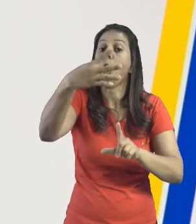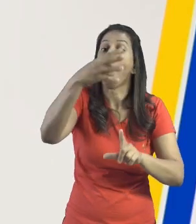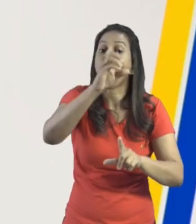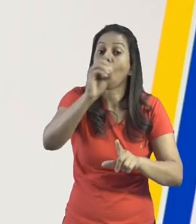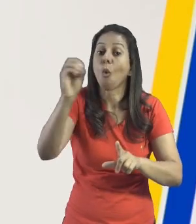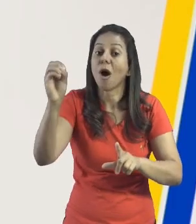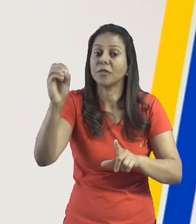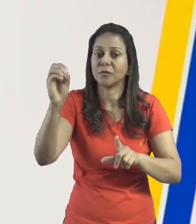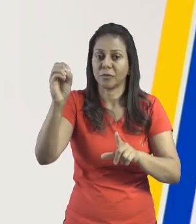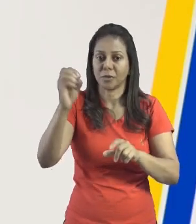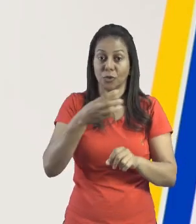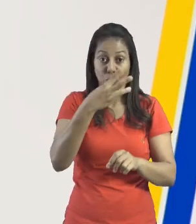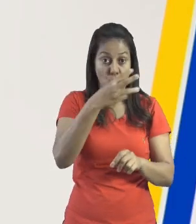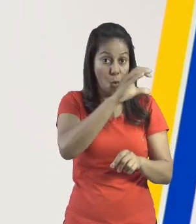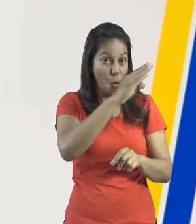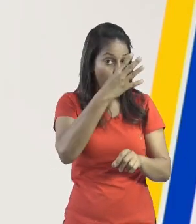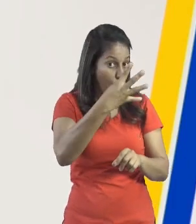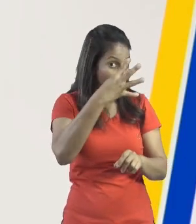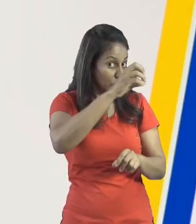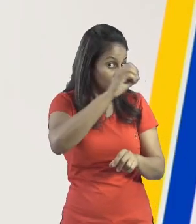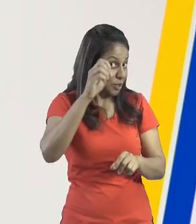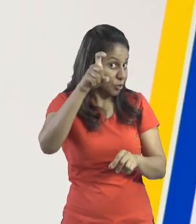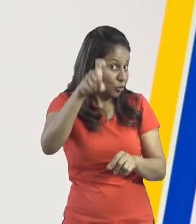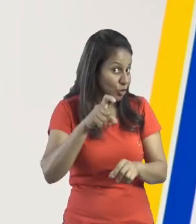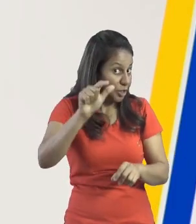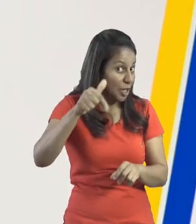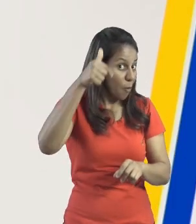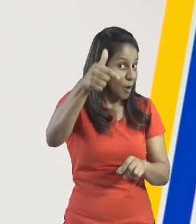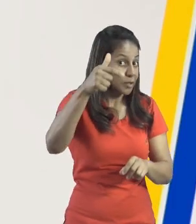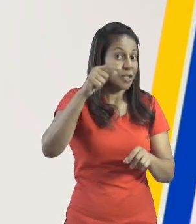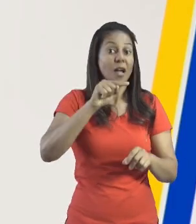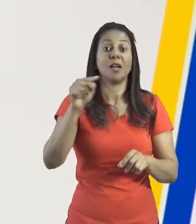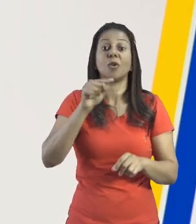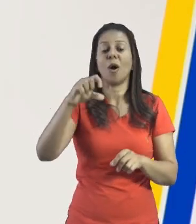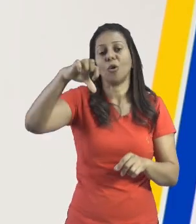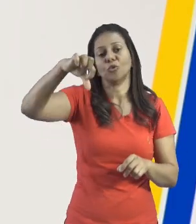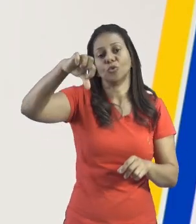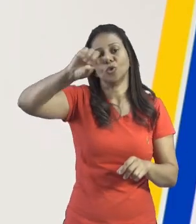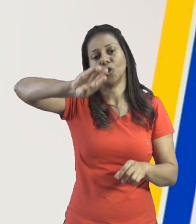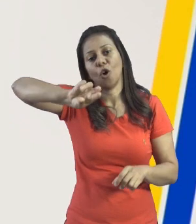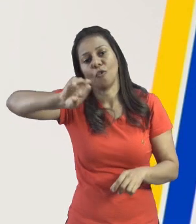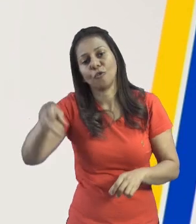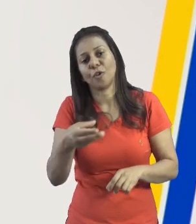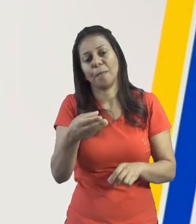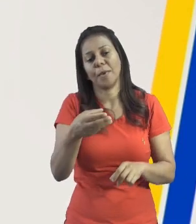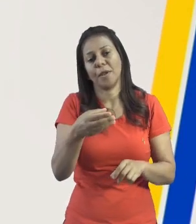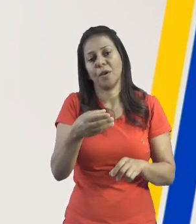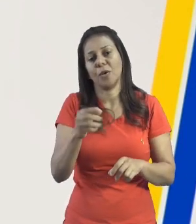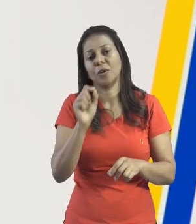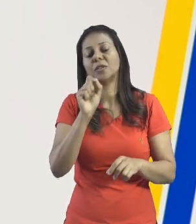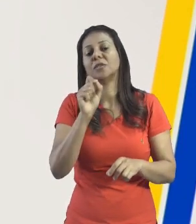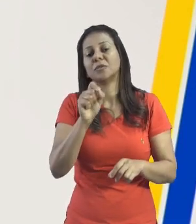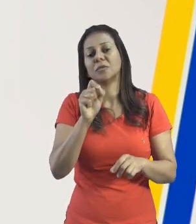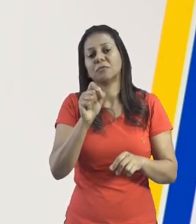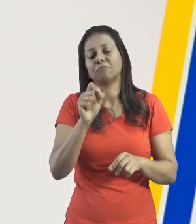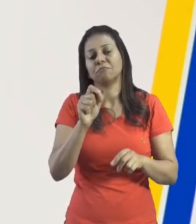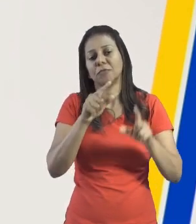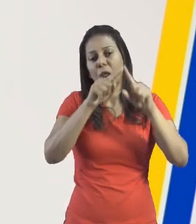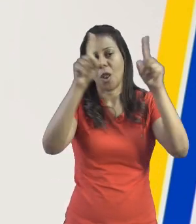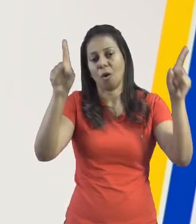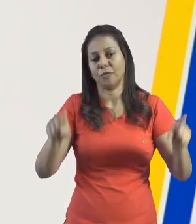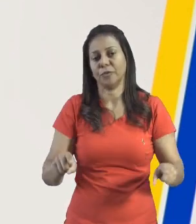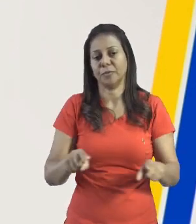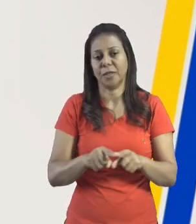dizer que 400x² é igual a esses 9 mil que representa os 9 metros